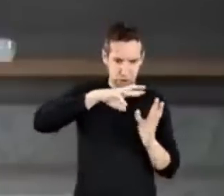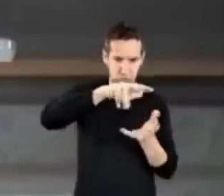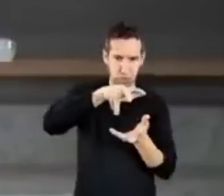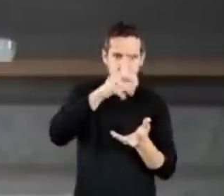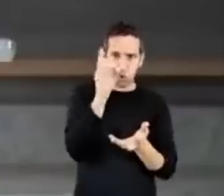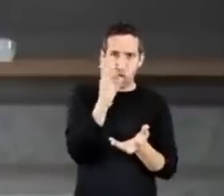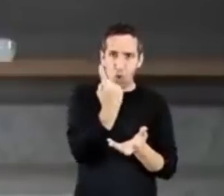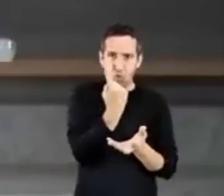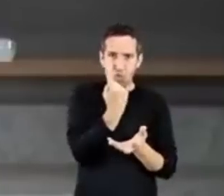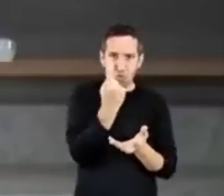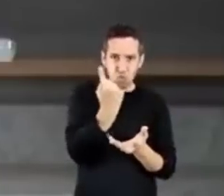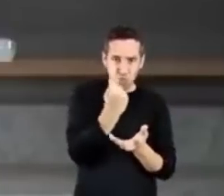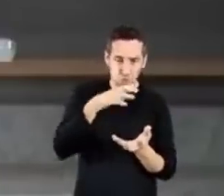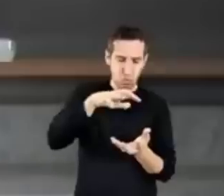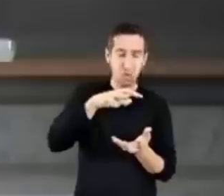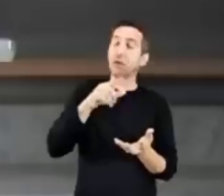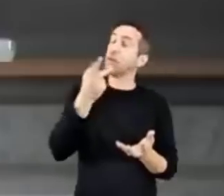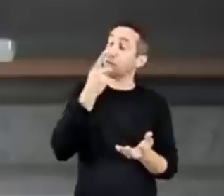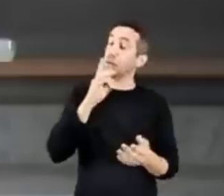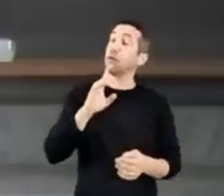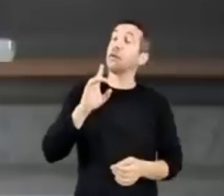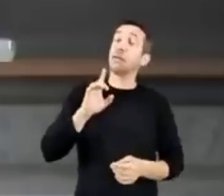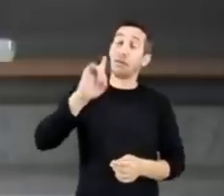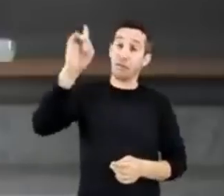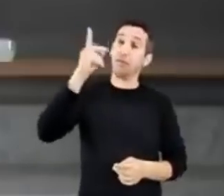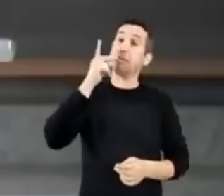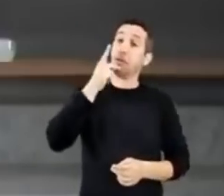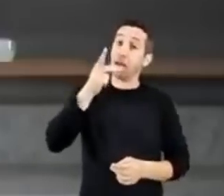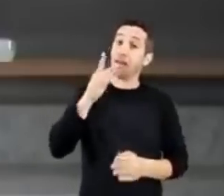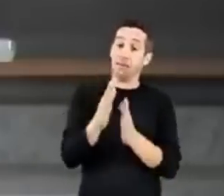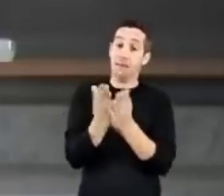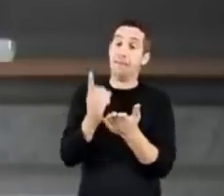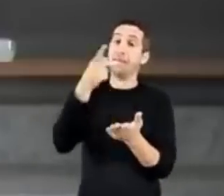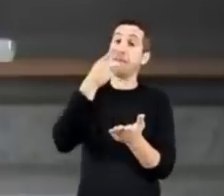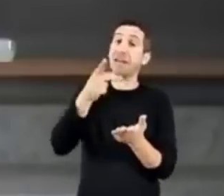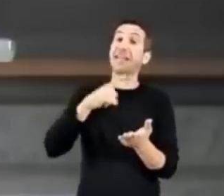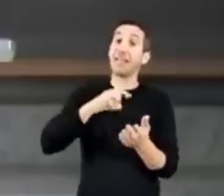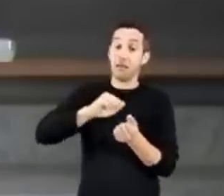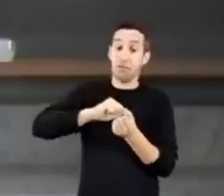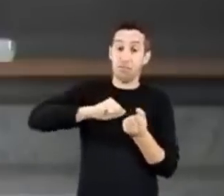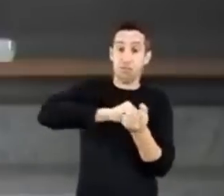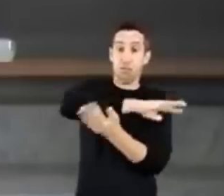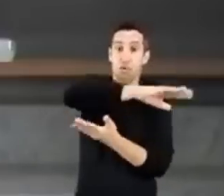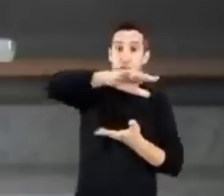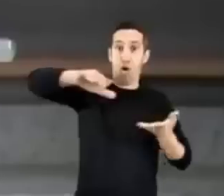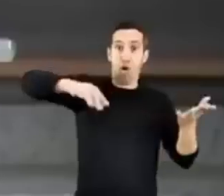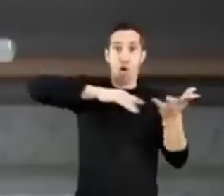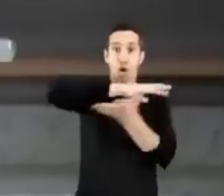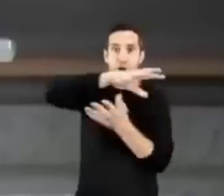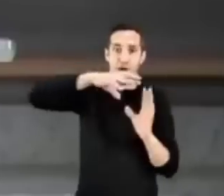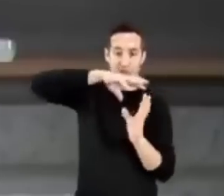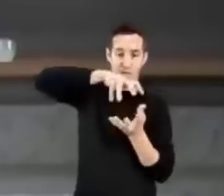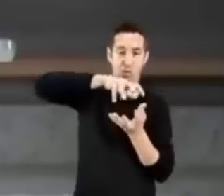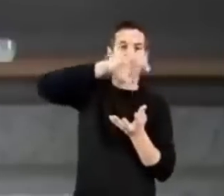a Bíblia diz que Deus criou Outros Mundos o universo é algo muito mais amplo